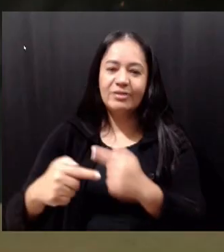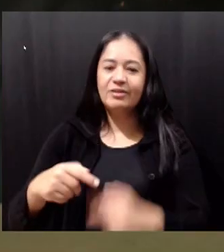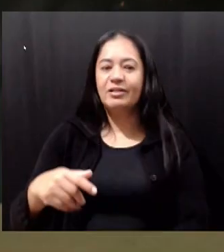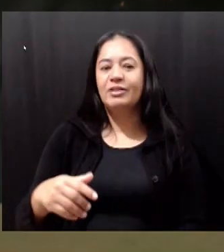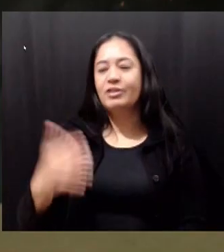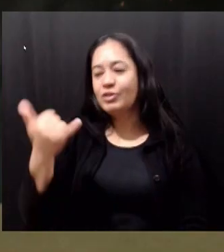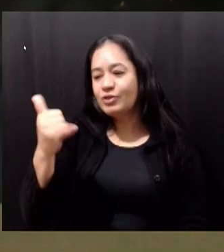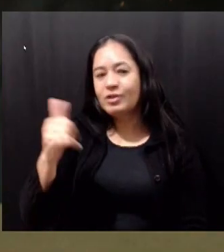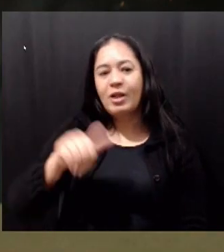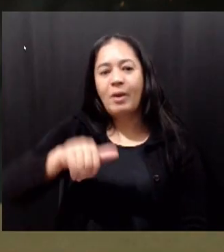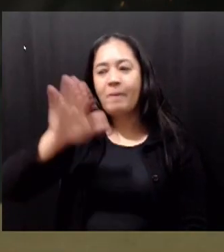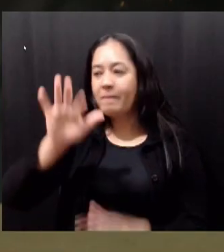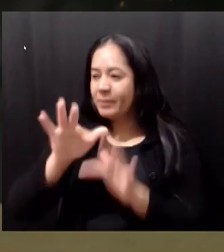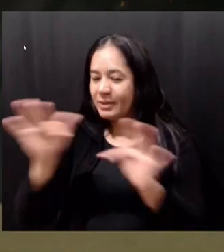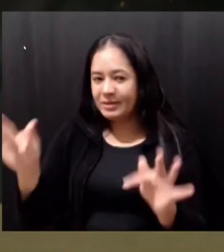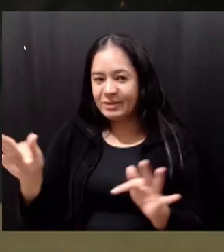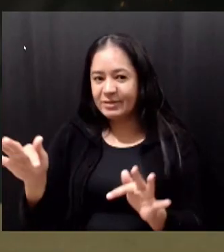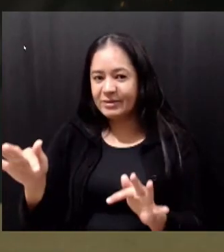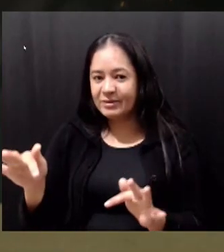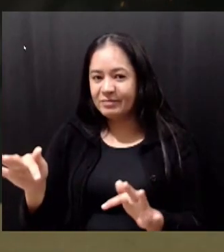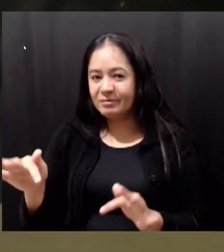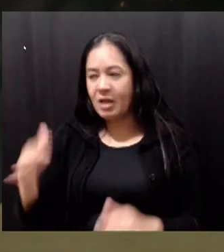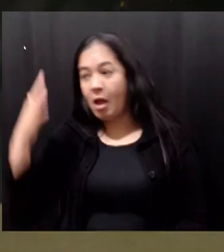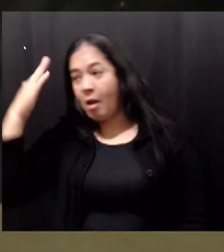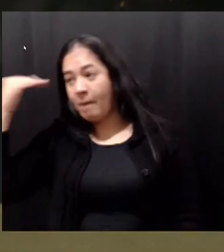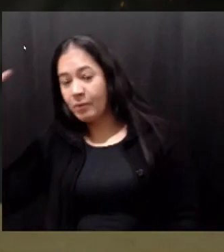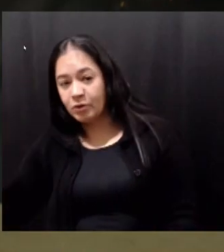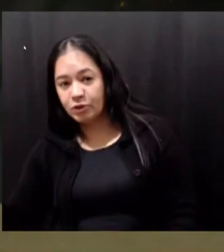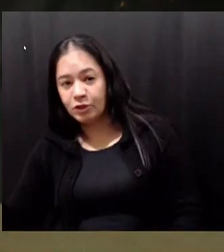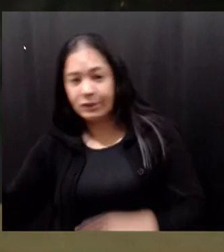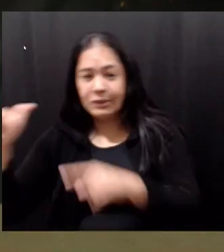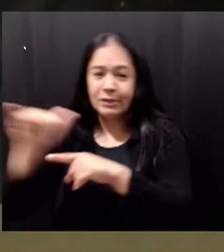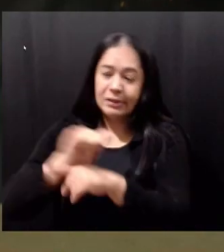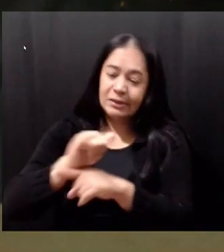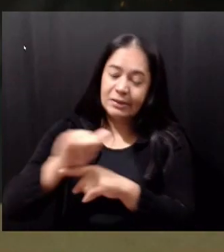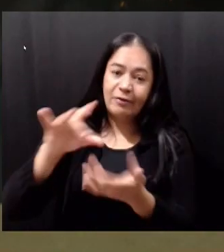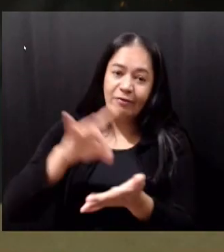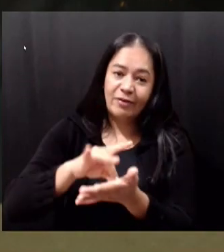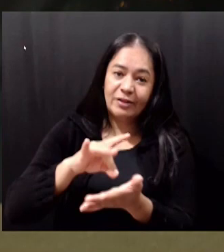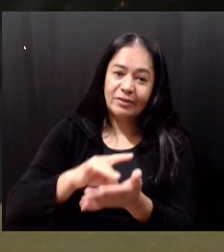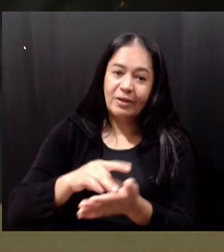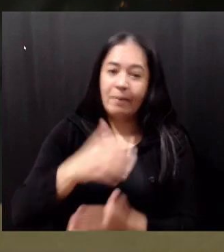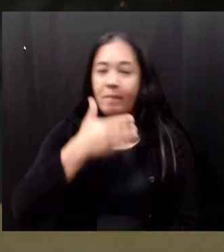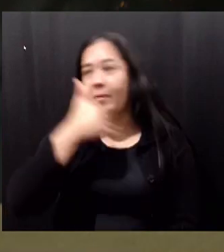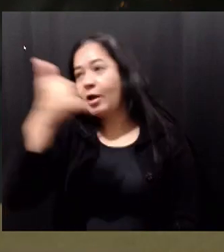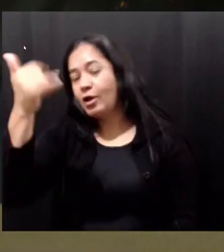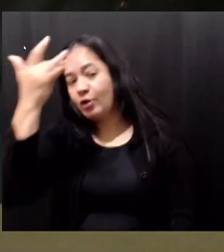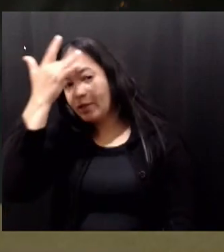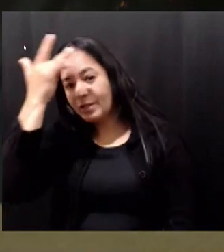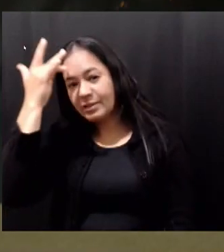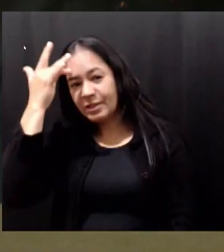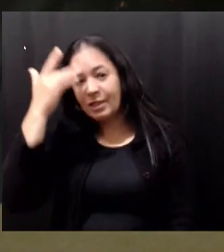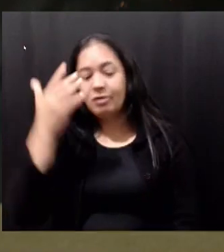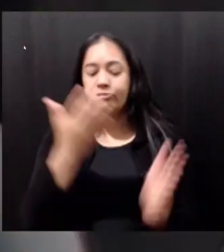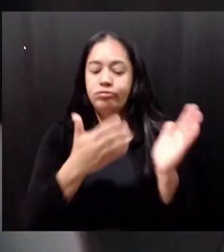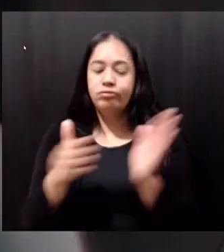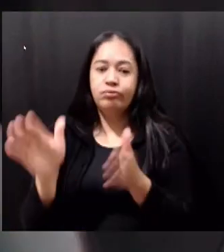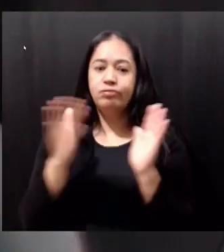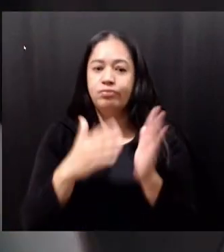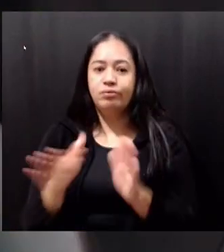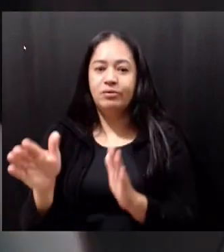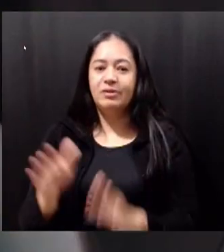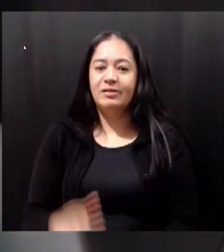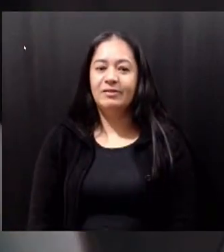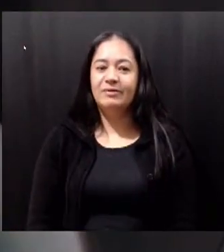visão, modismo, estratégia real para melhorar a saúde mental, produtividade? Acredito qual que é a sua avaliação? Que uma